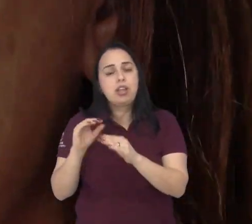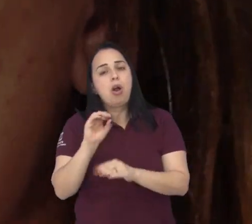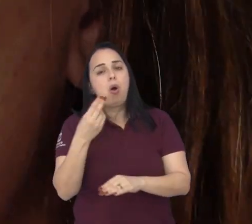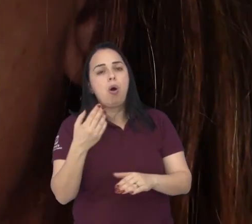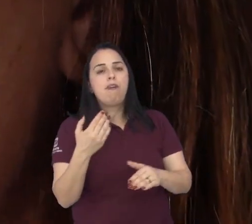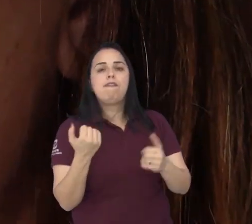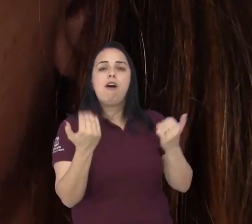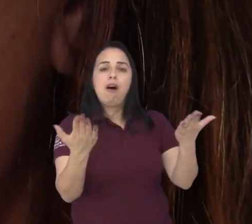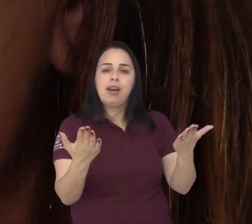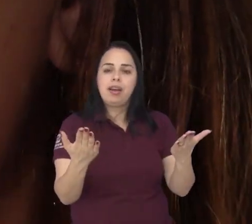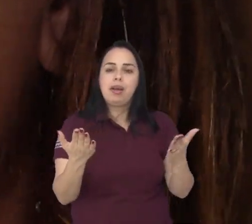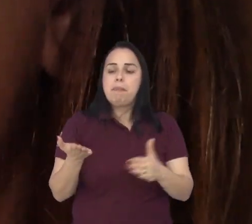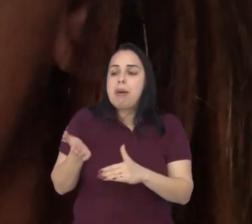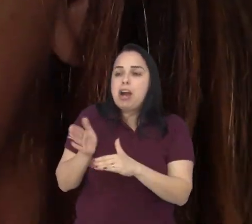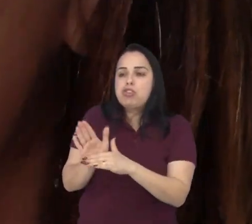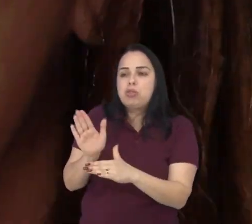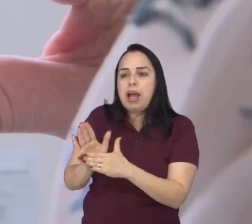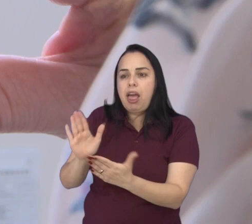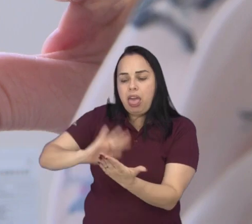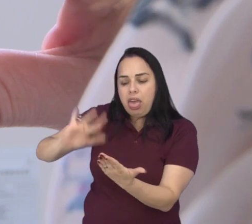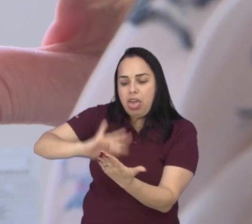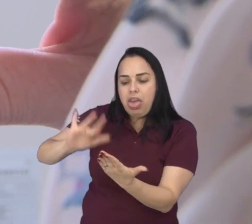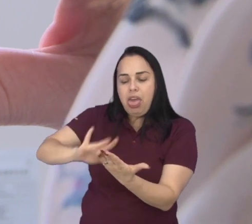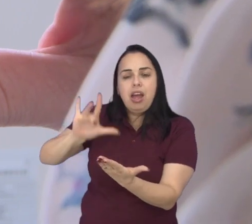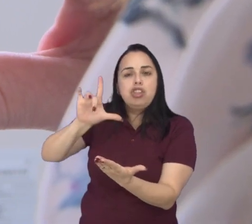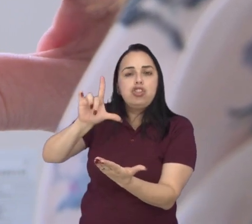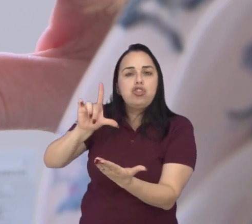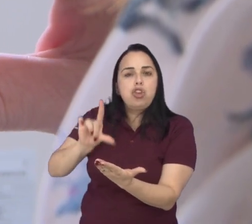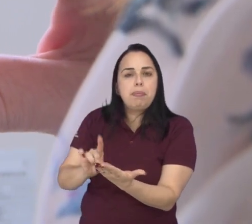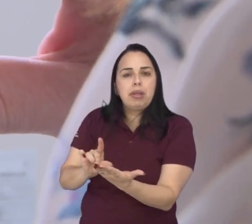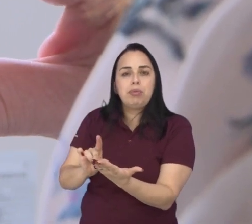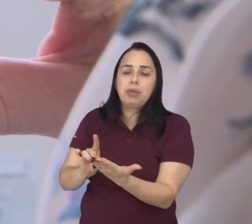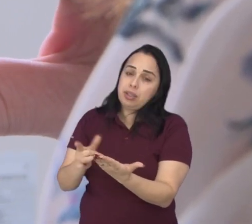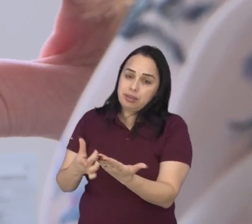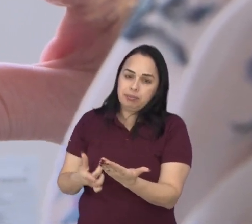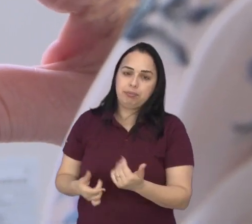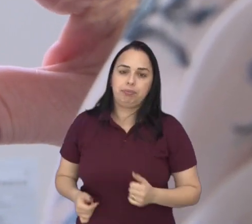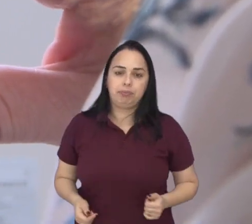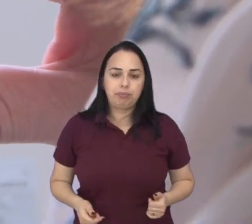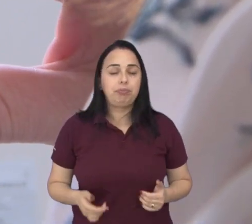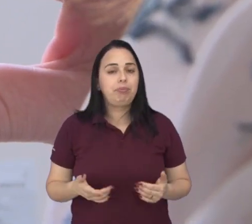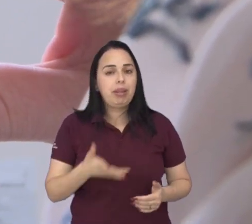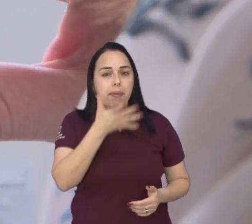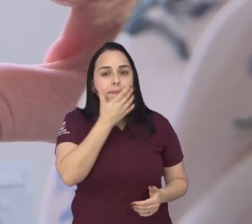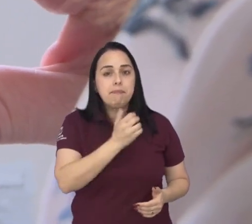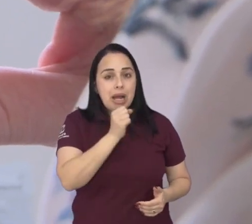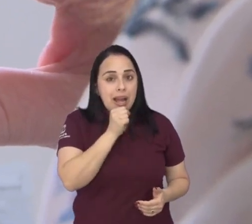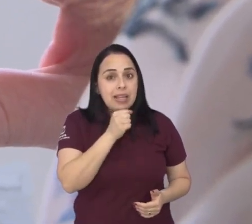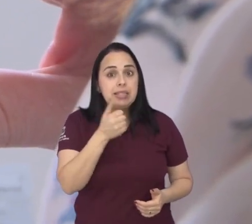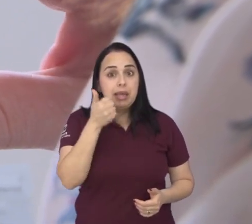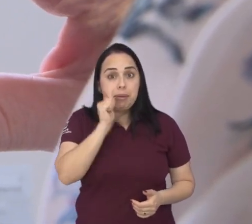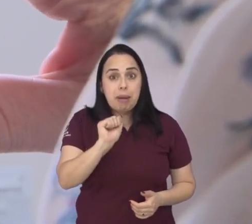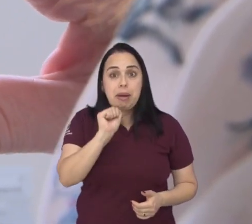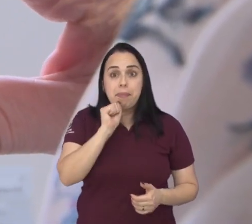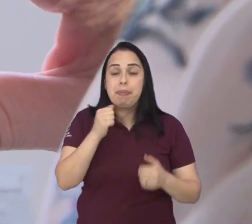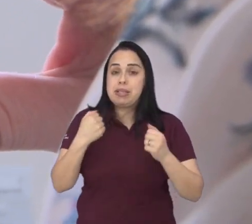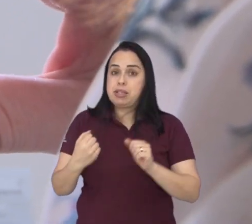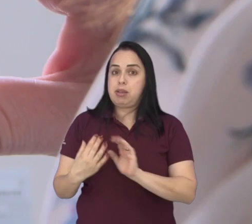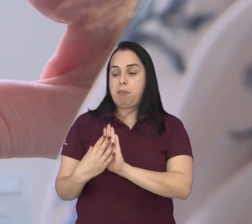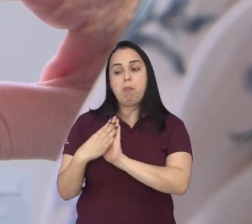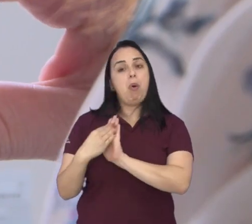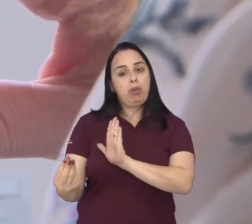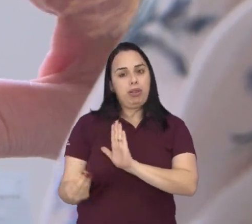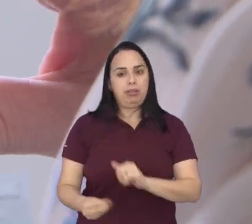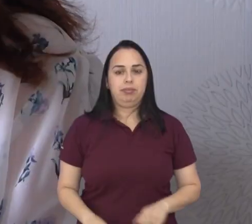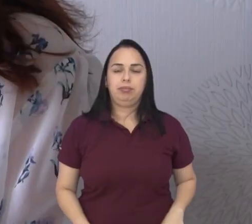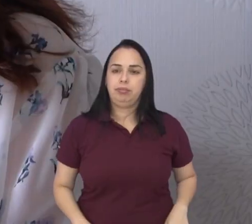de casa, para ajudar os jovens a reduzirem o tempo nos dispositivos. E os pais também precisam